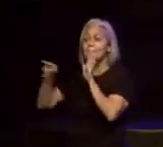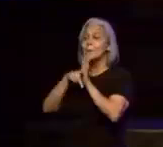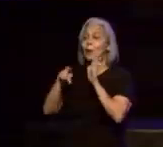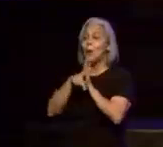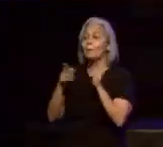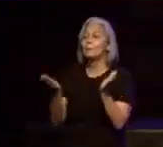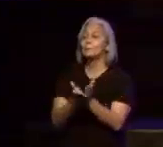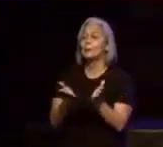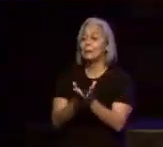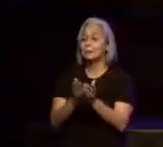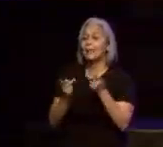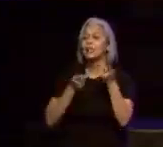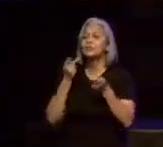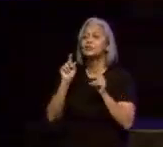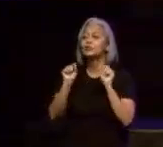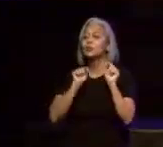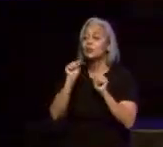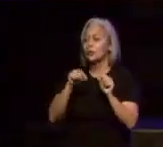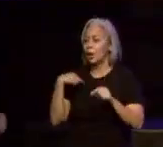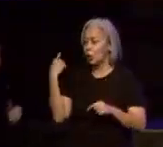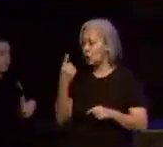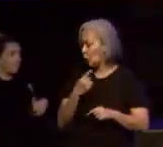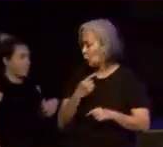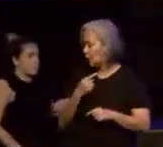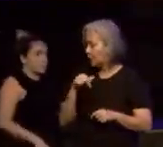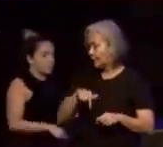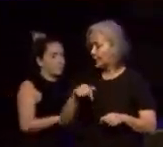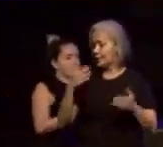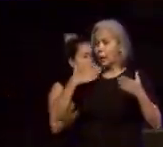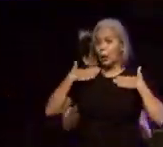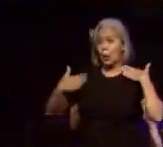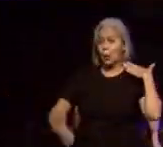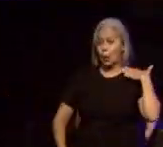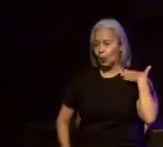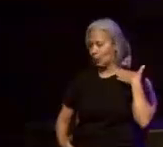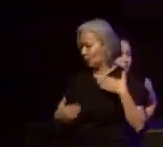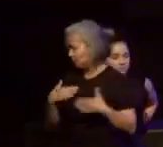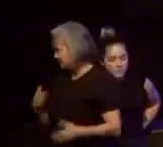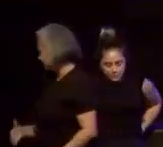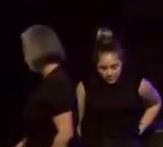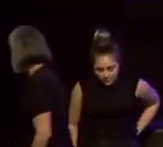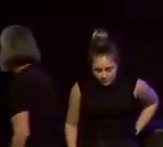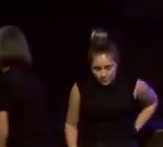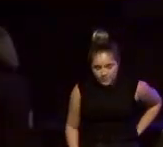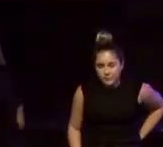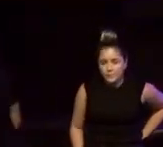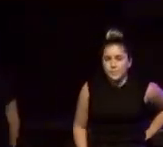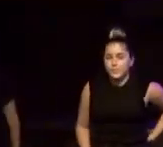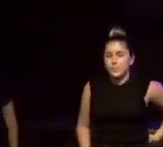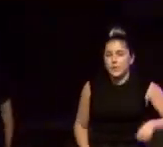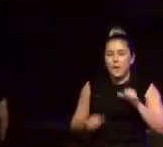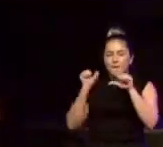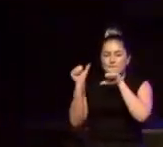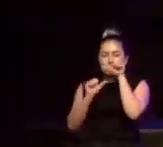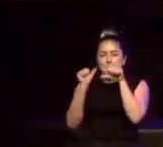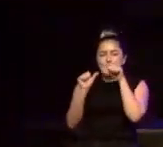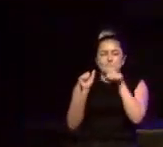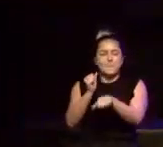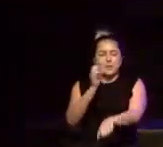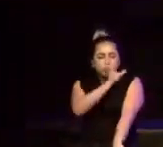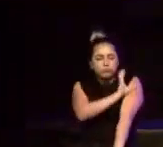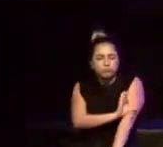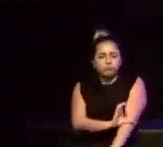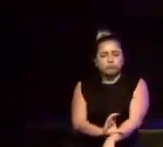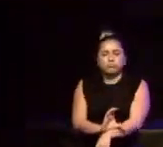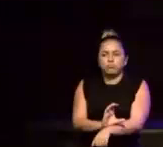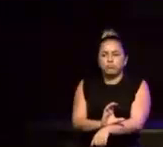e você somos esse corpo. Quem está comigo e diga amém. Mas houve uma mudança cultural recente.